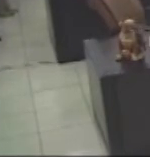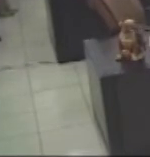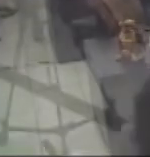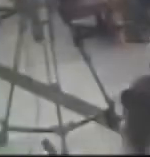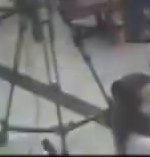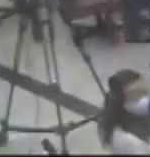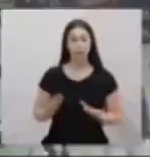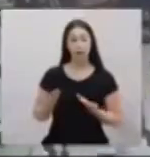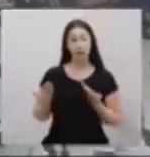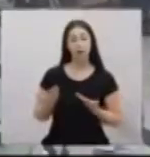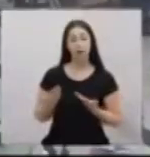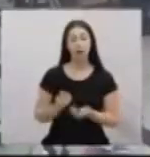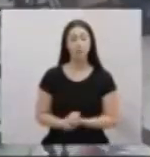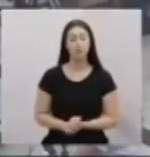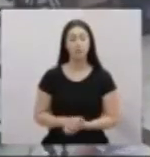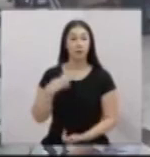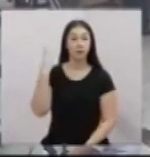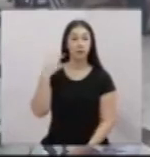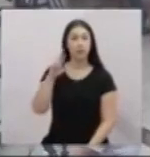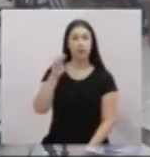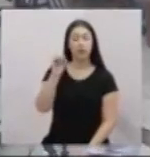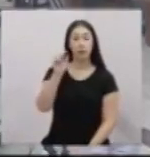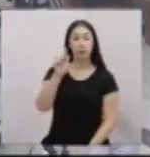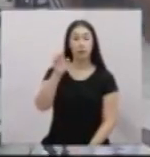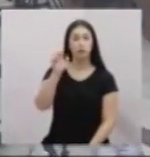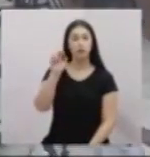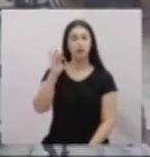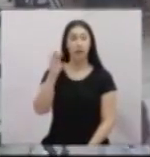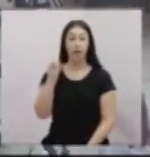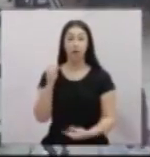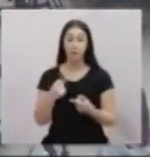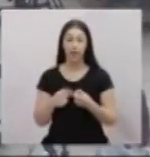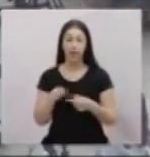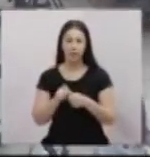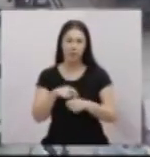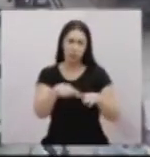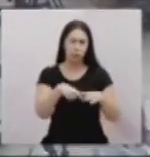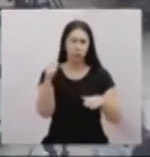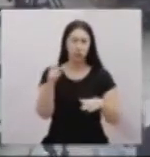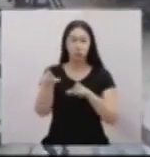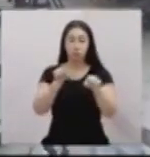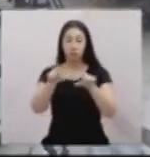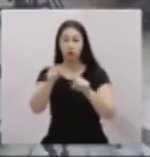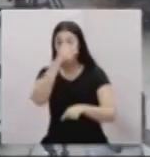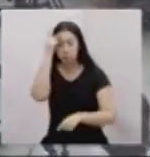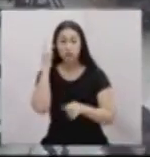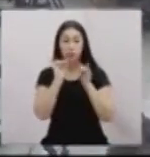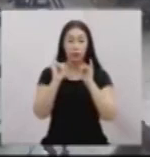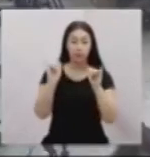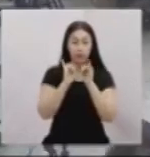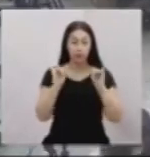A palavra agora ao vereador Rogério Timóteo, que foi escolhido por meio de sorteio para fazer um breve pronunciamento aos líderes